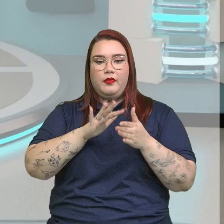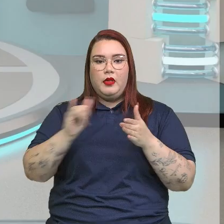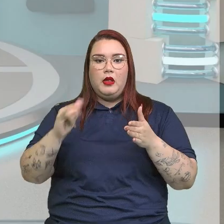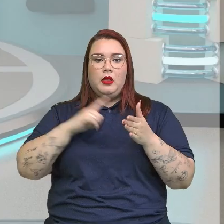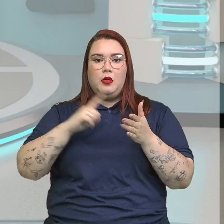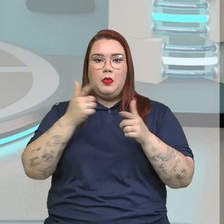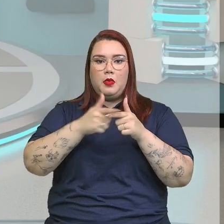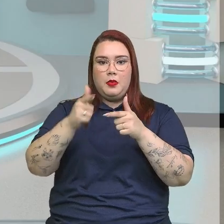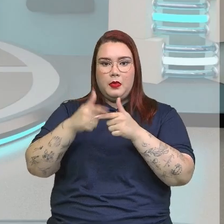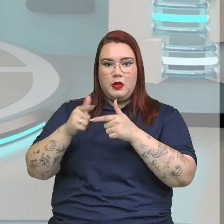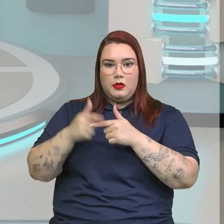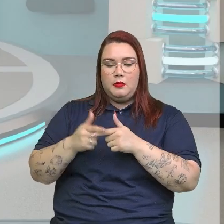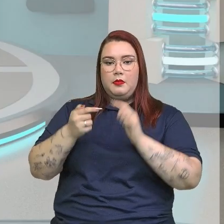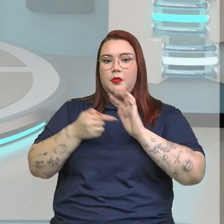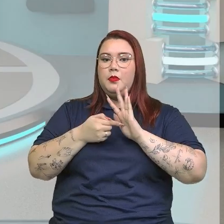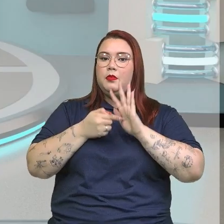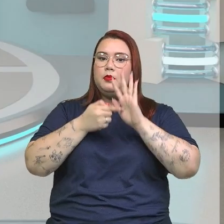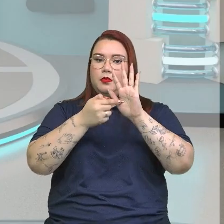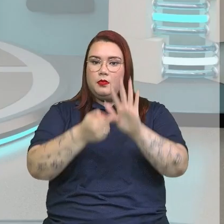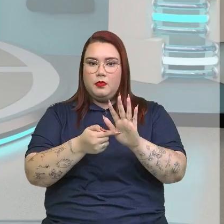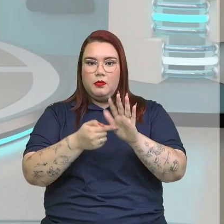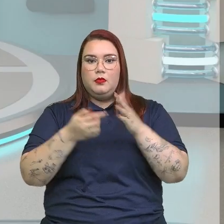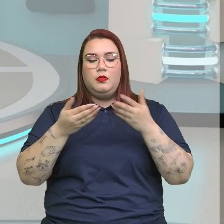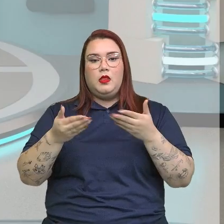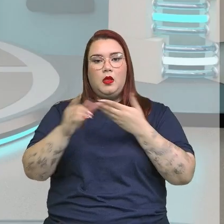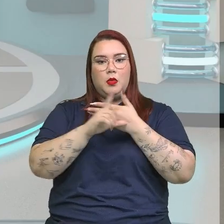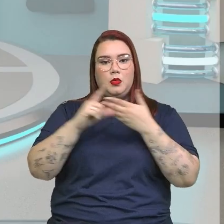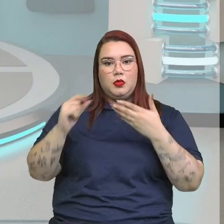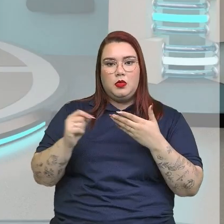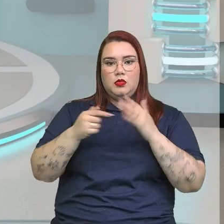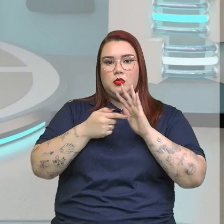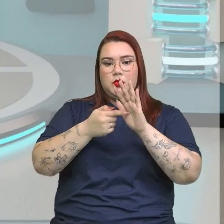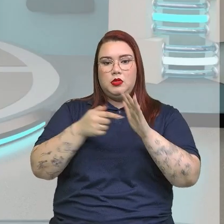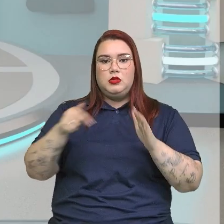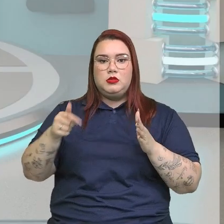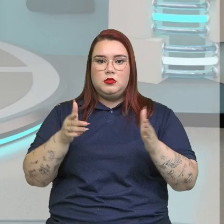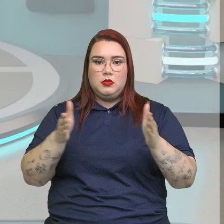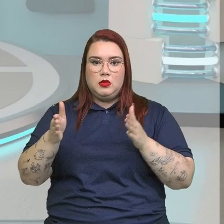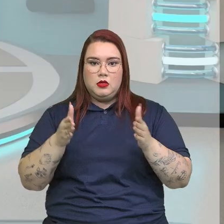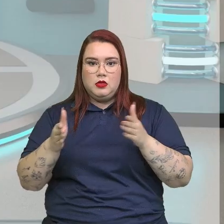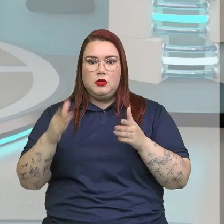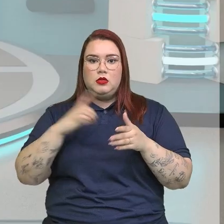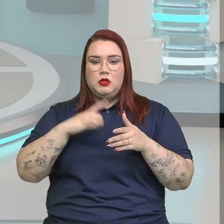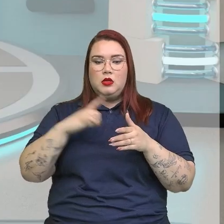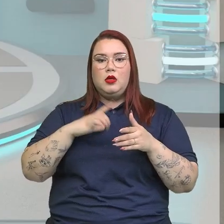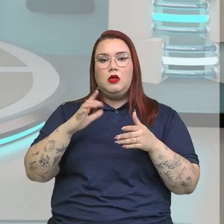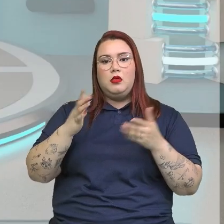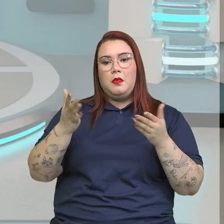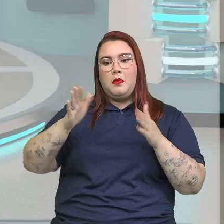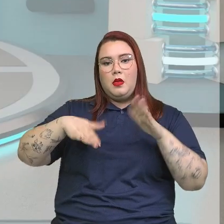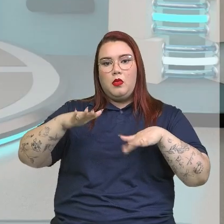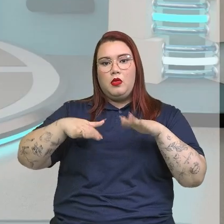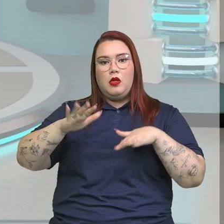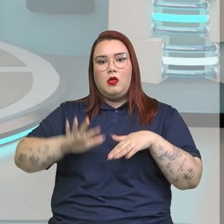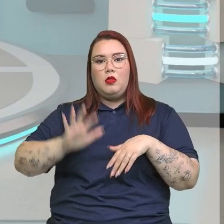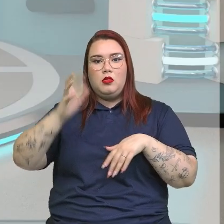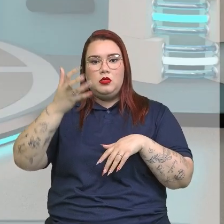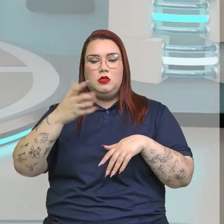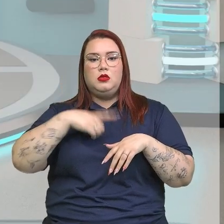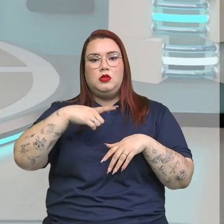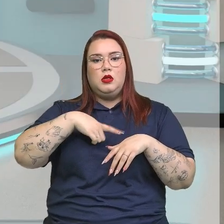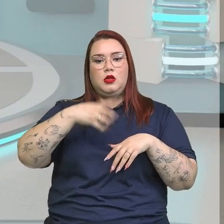evidenciadas, elas serão mostradas pelos autores desse período e em certos momentos vai se esquecer um pouco